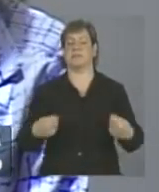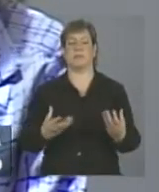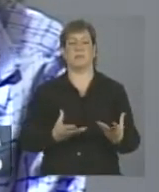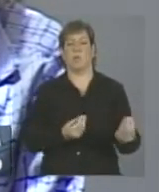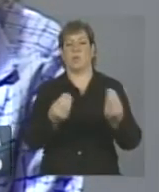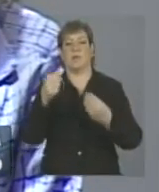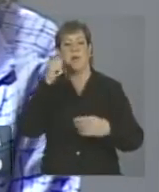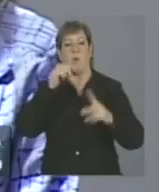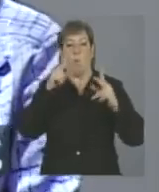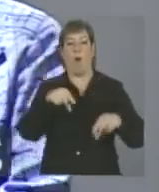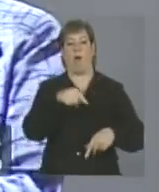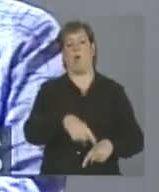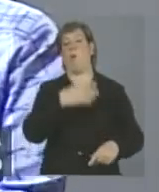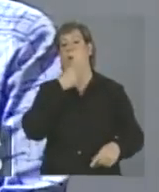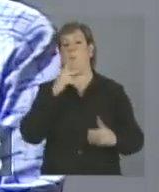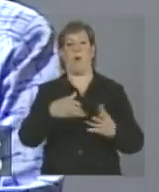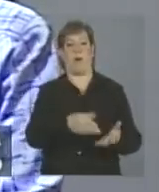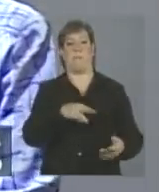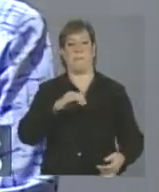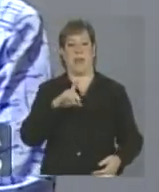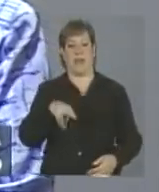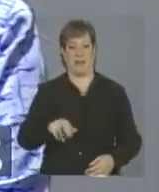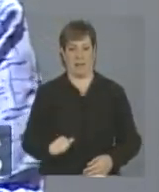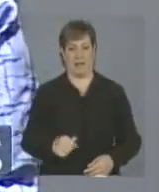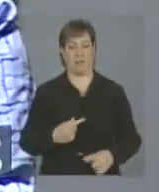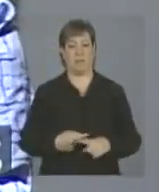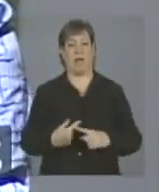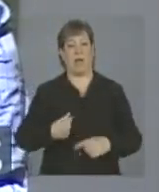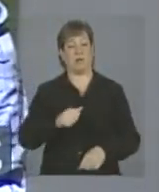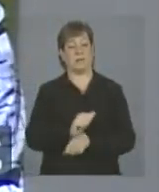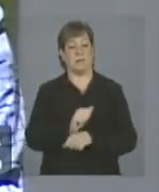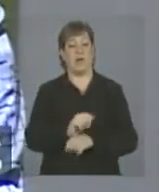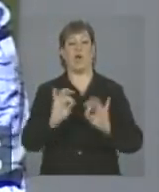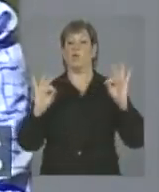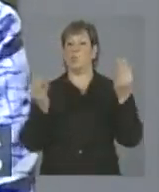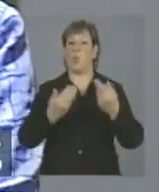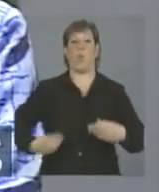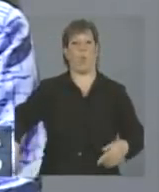Milenas. E que eu espero que nós todos aqui,